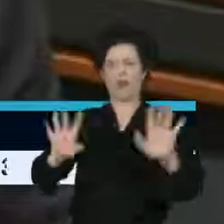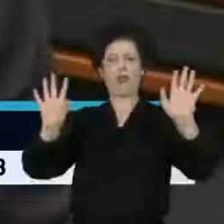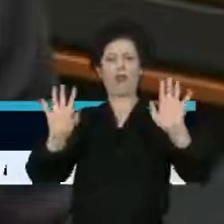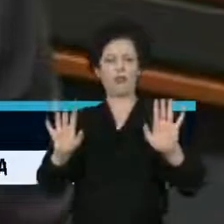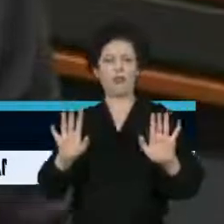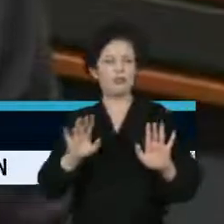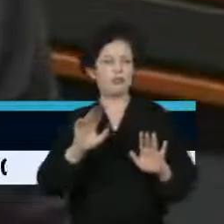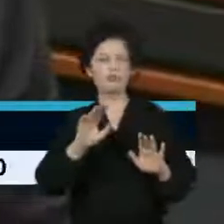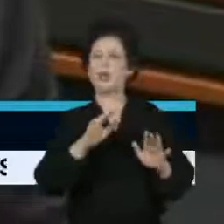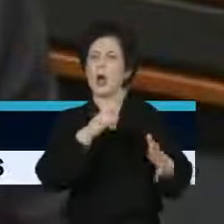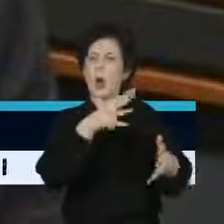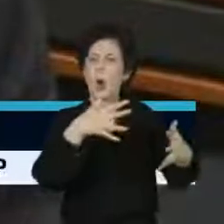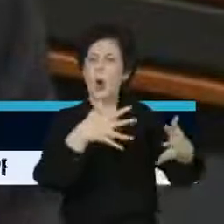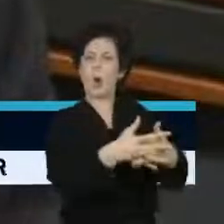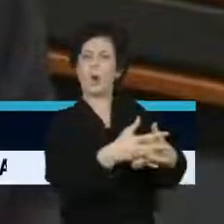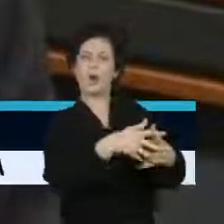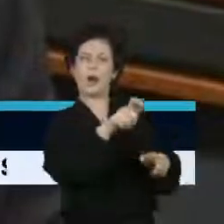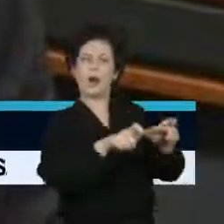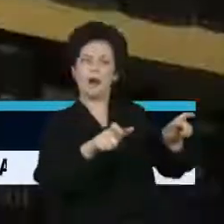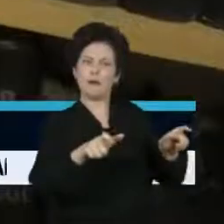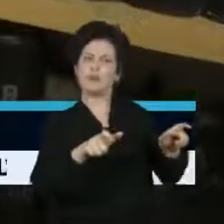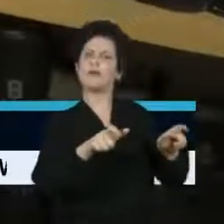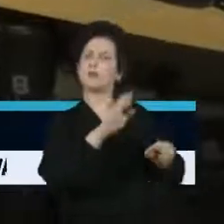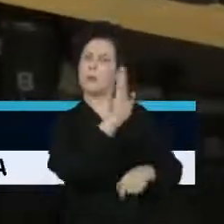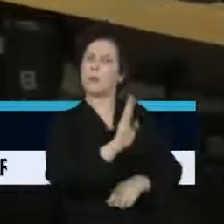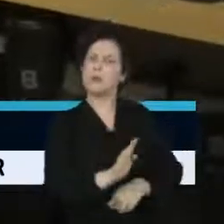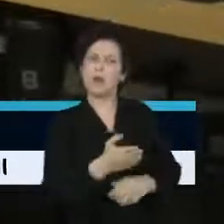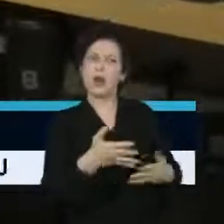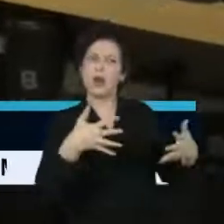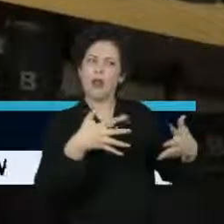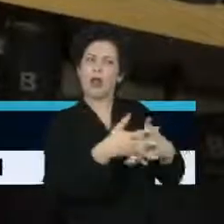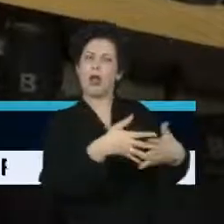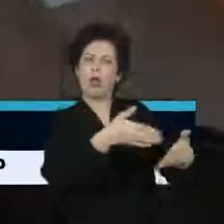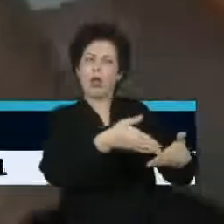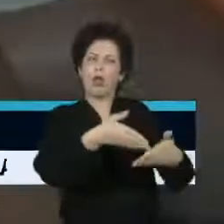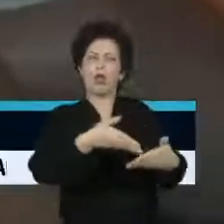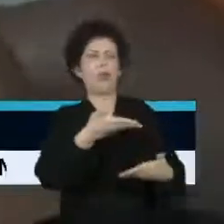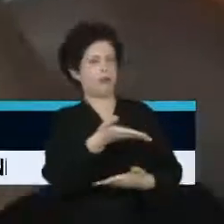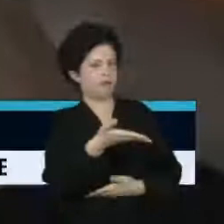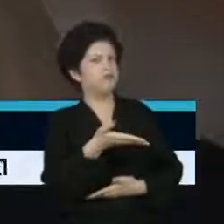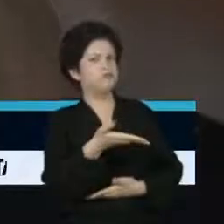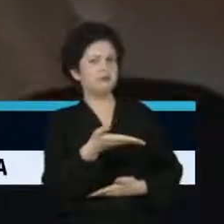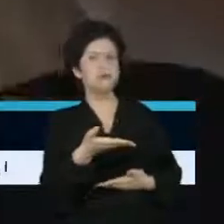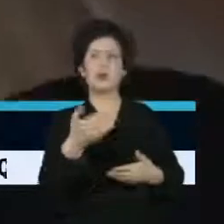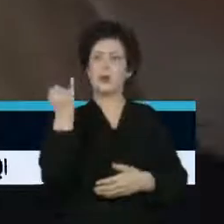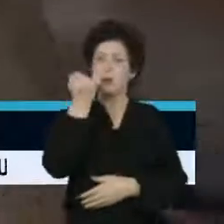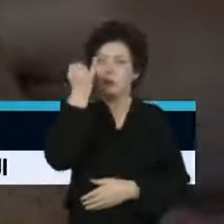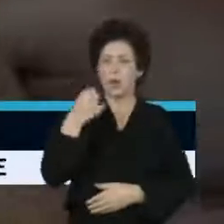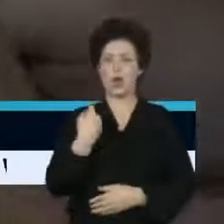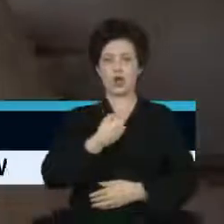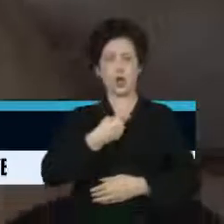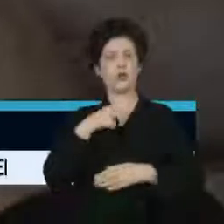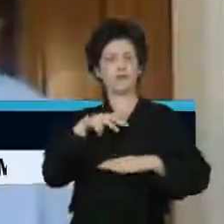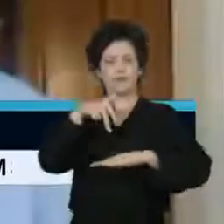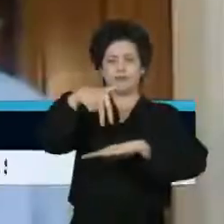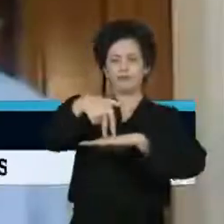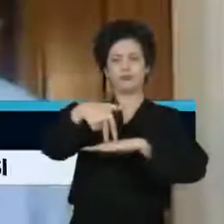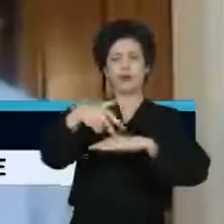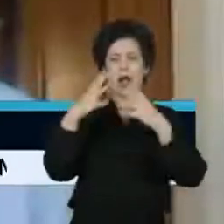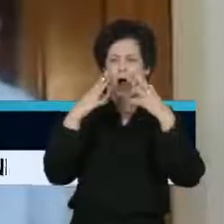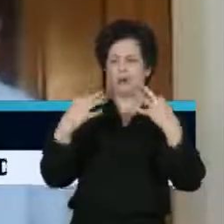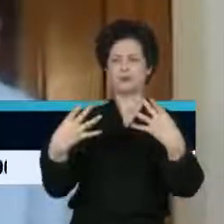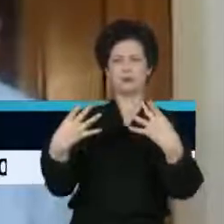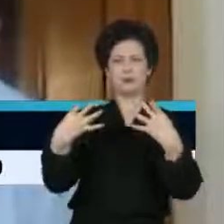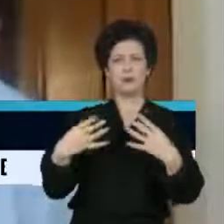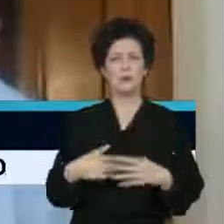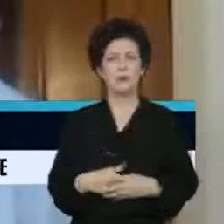e complicando a vida do cidadão brasileiro. E acho importante que a nossa voz seja ouvida. Hoje